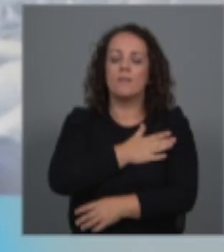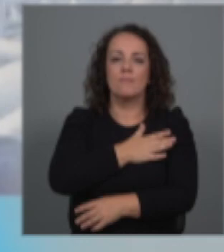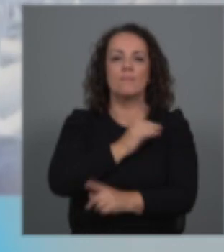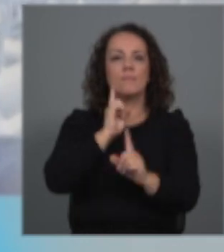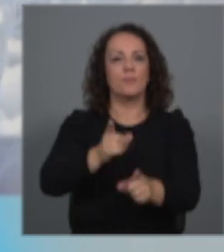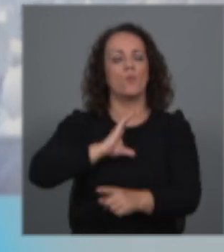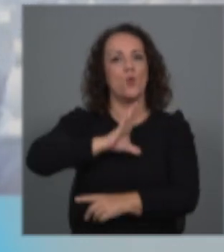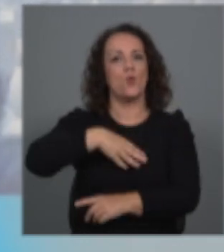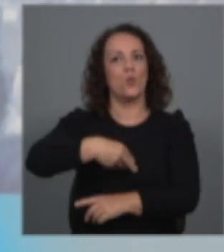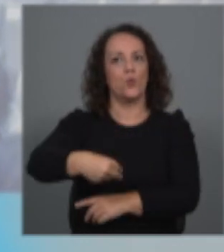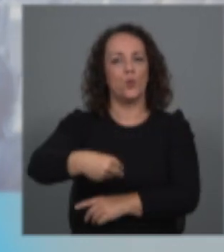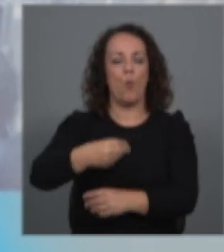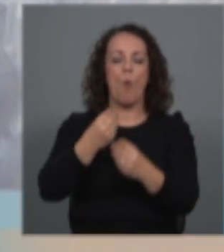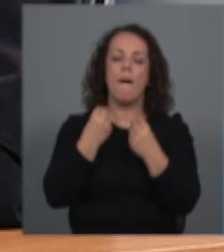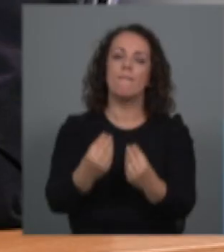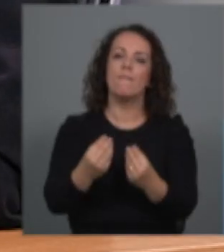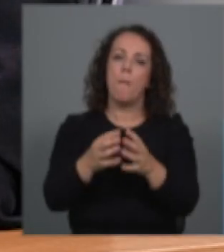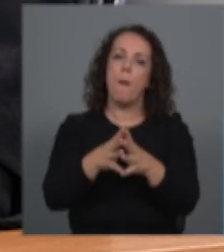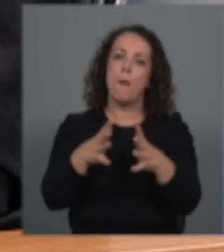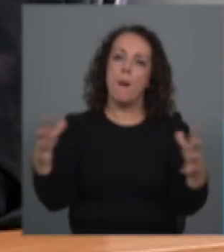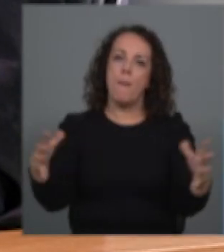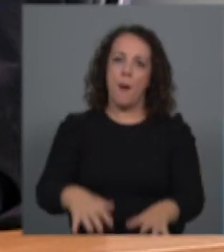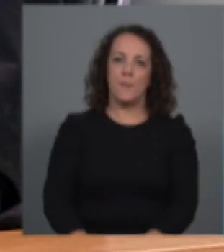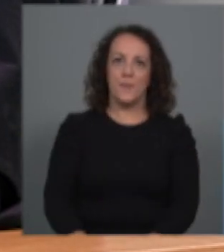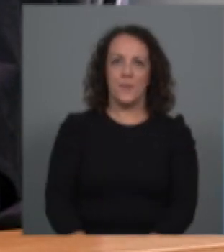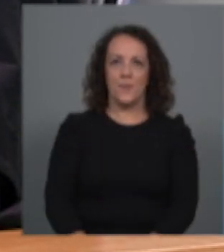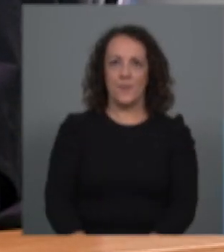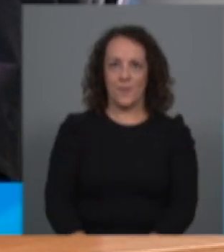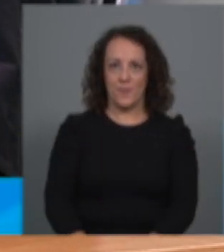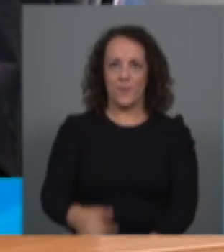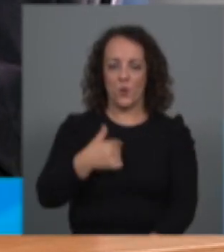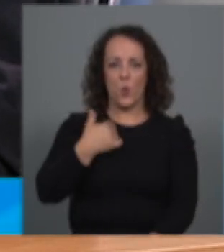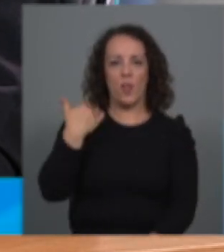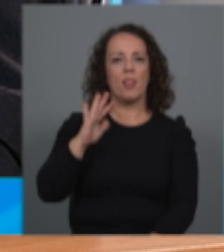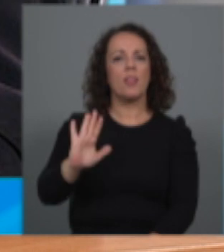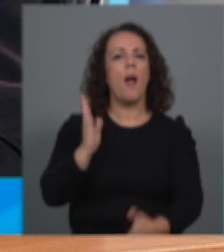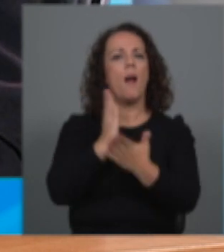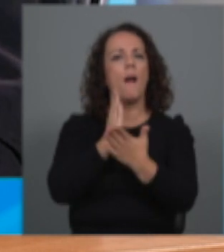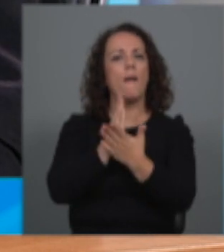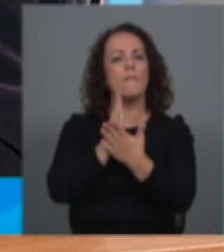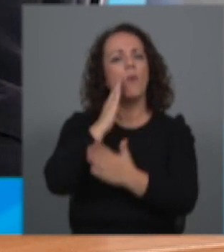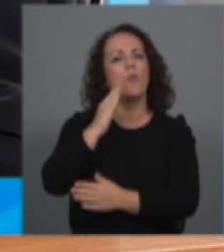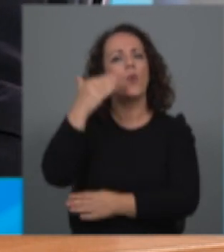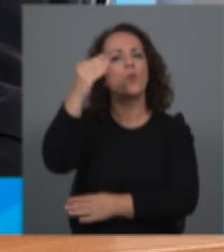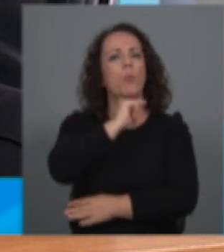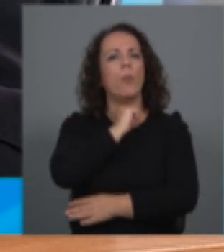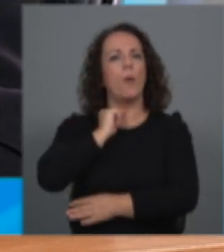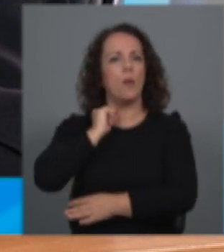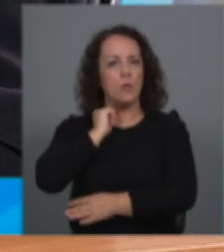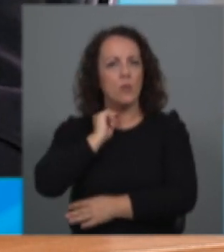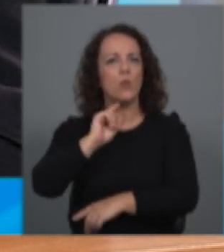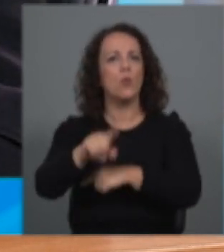está cada vez mais a render. Bom, eu já estava no seminário quando conheci melhor São